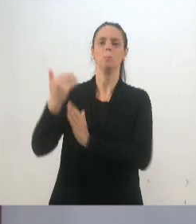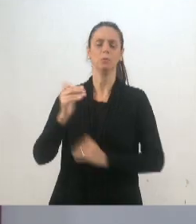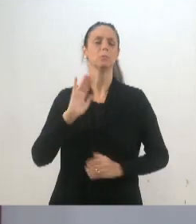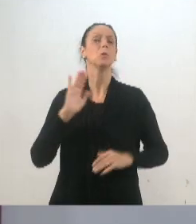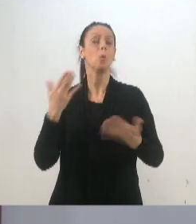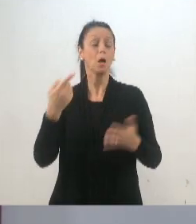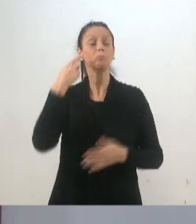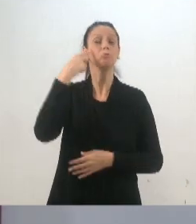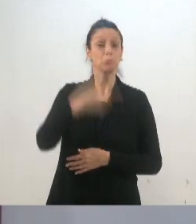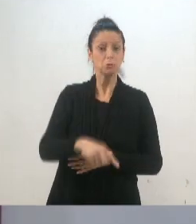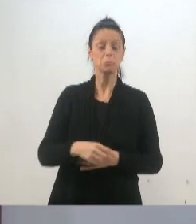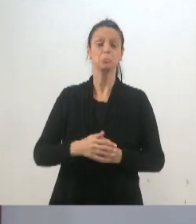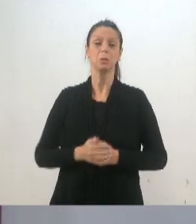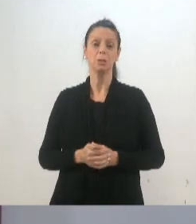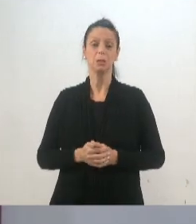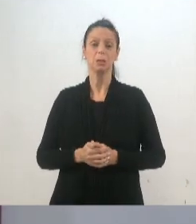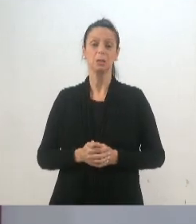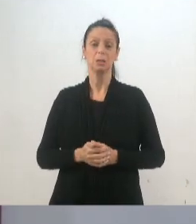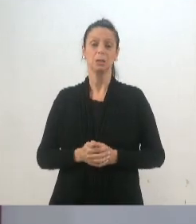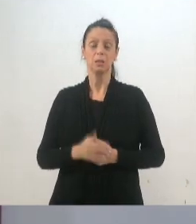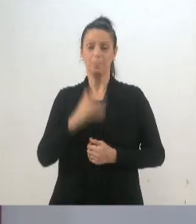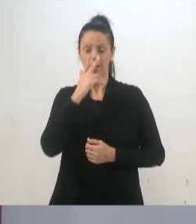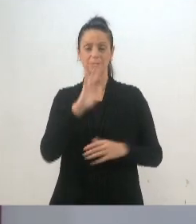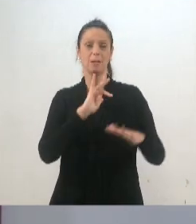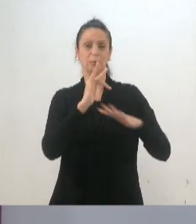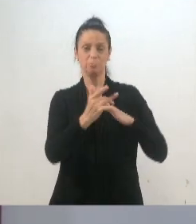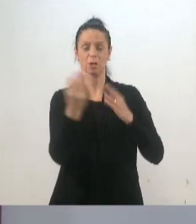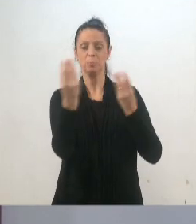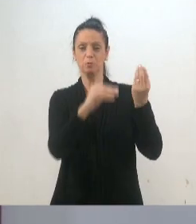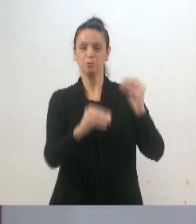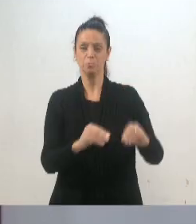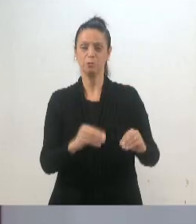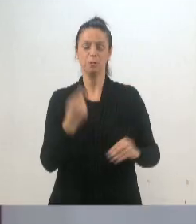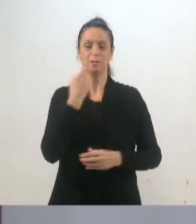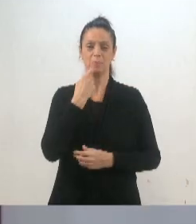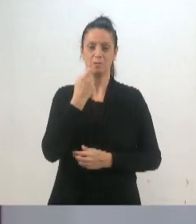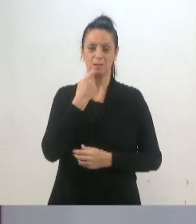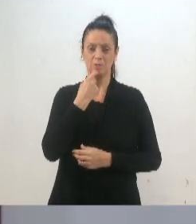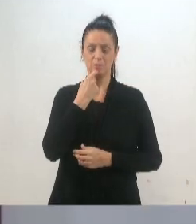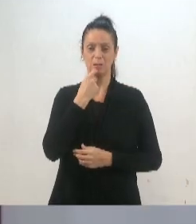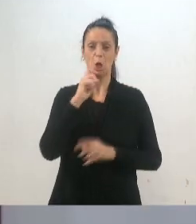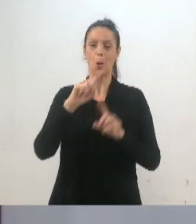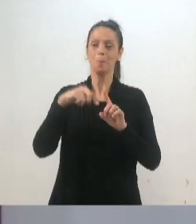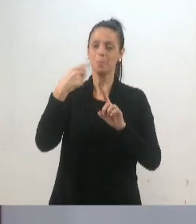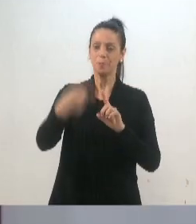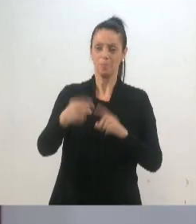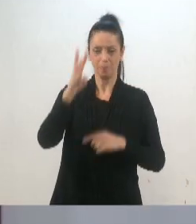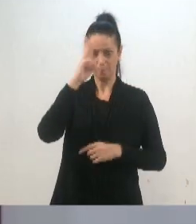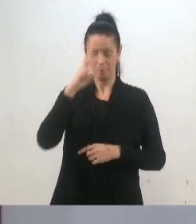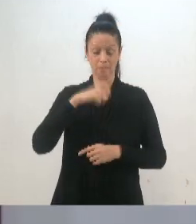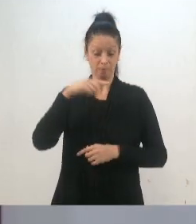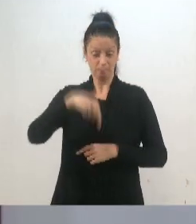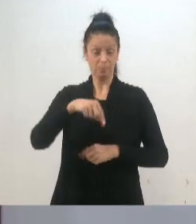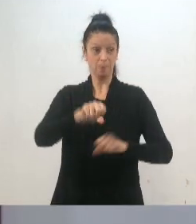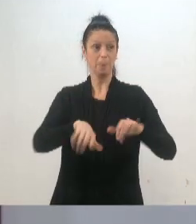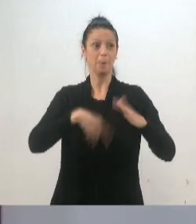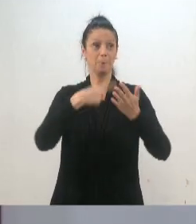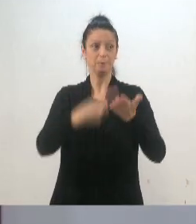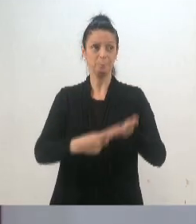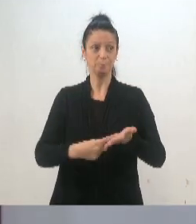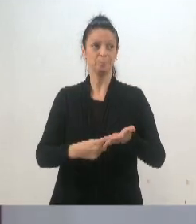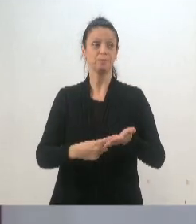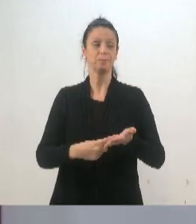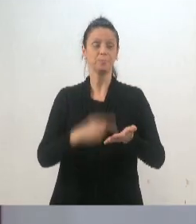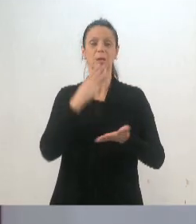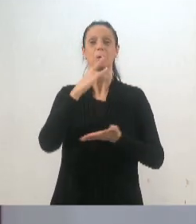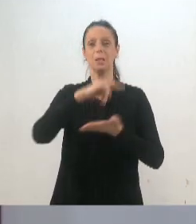conhecimento, parece que foi manifestado nas redes sociais numa sexta-feira. Terça-feira tivemos aqui, o requerimento